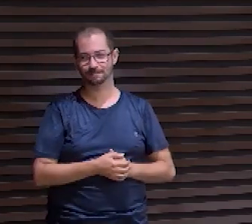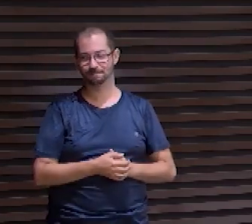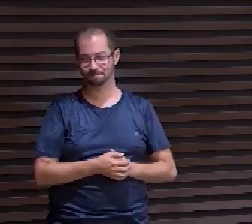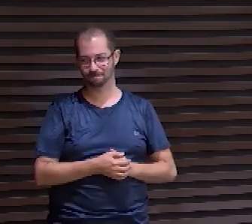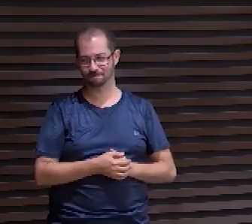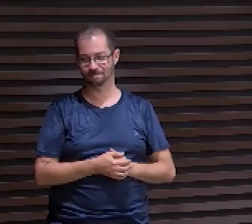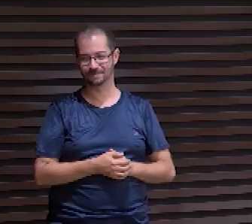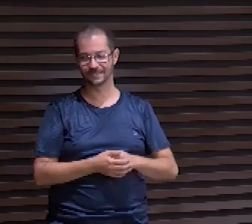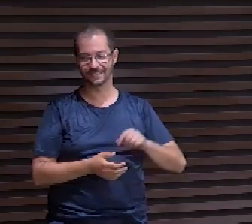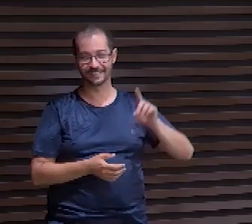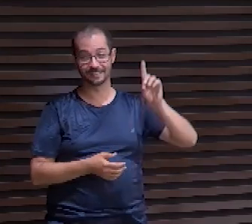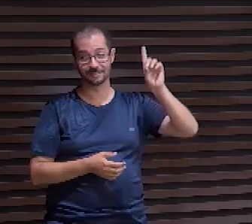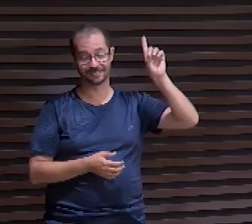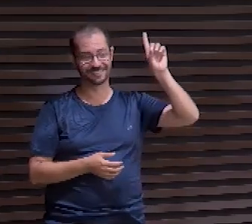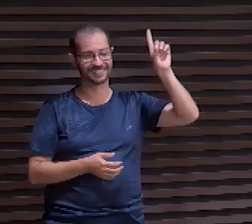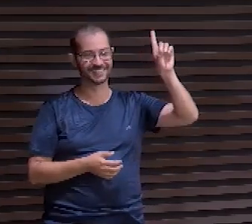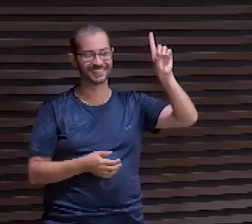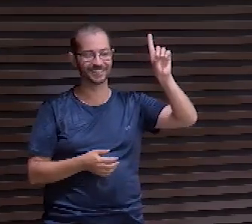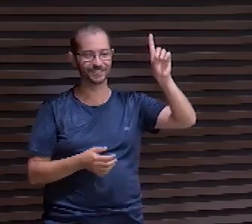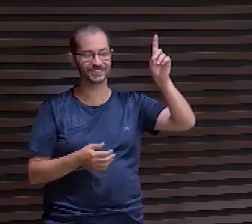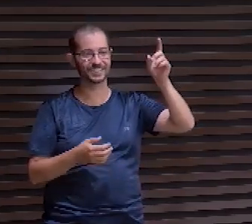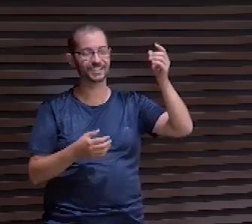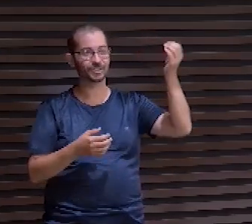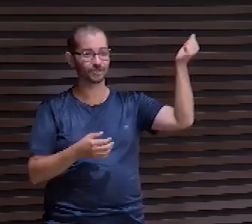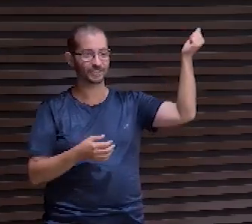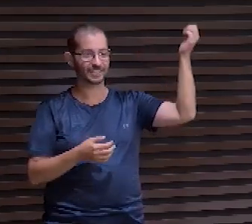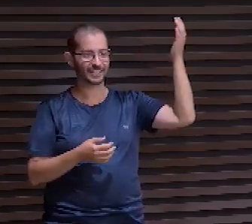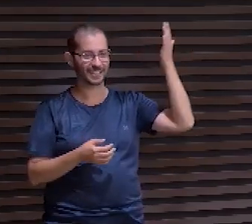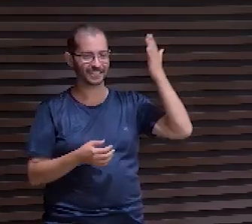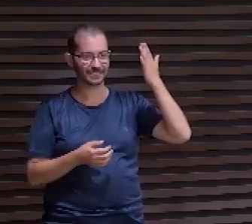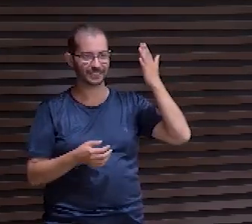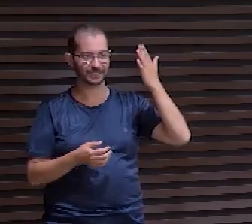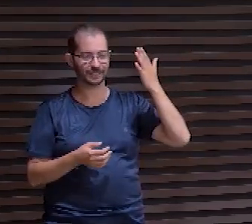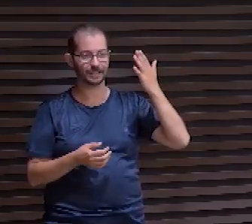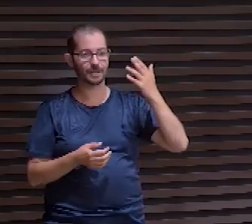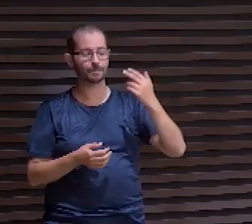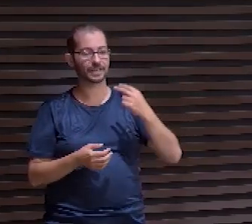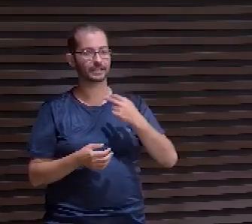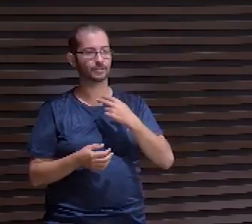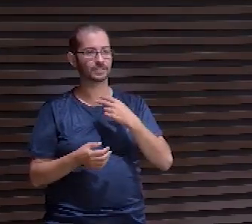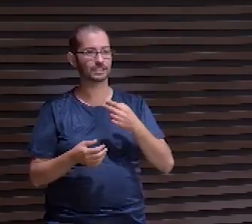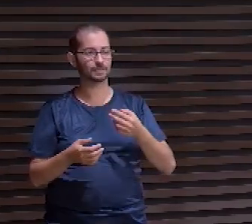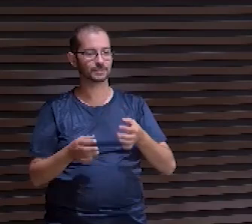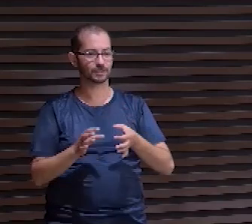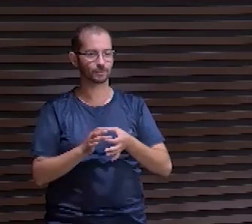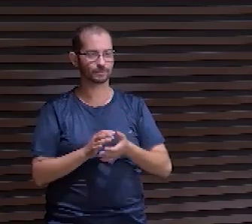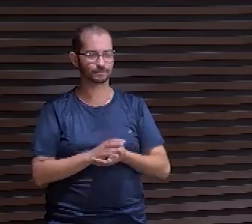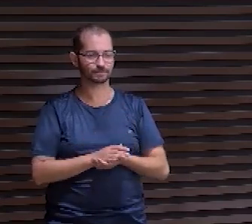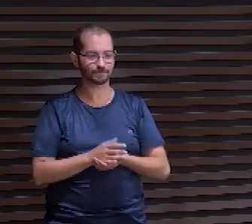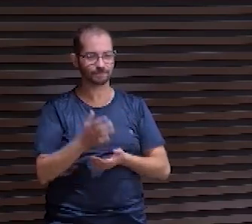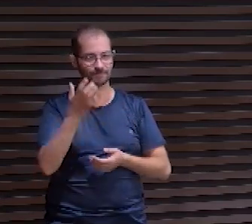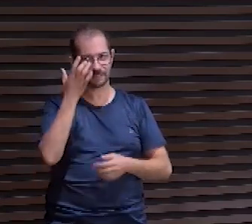Que Deus nos dê graça para não sermos tão levianos